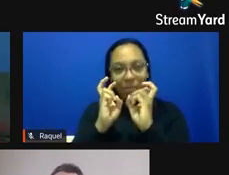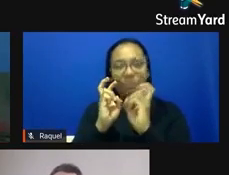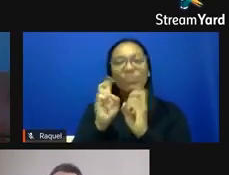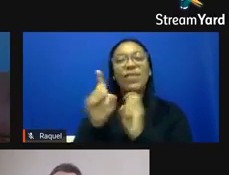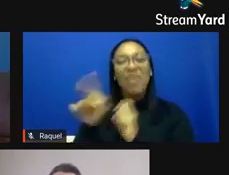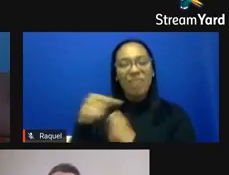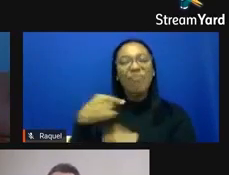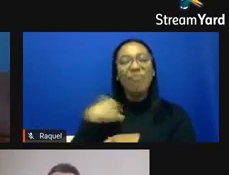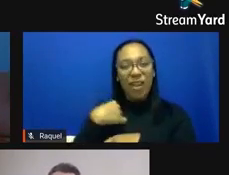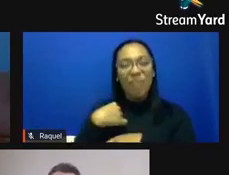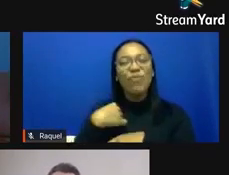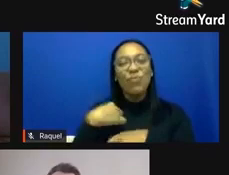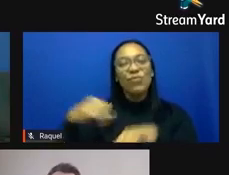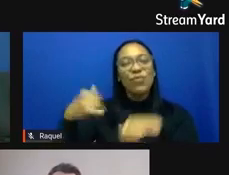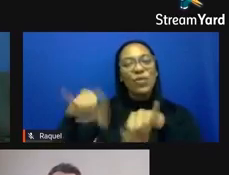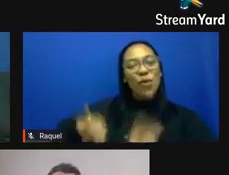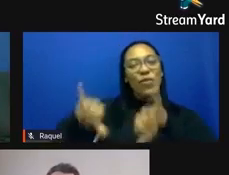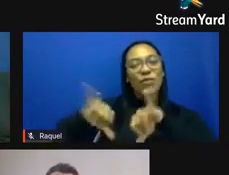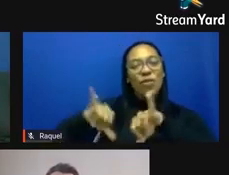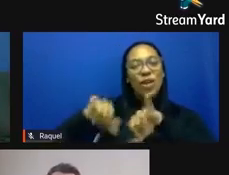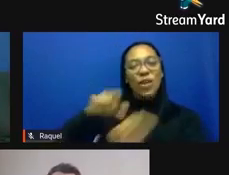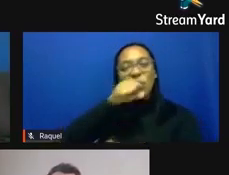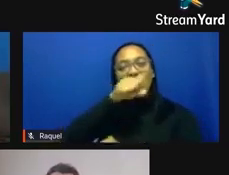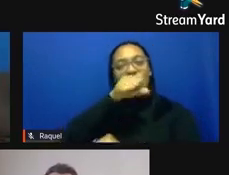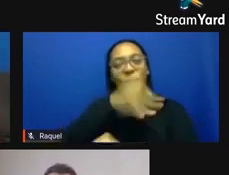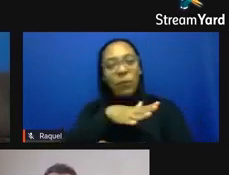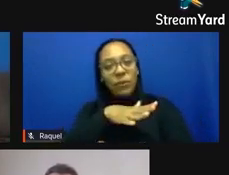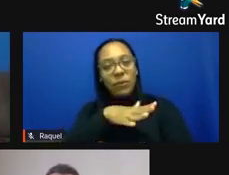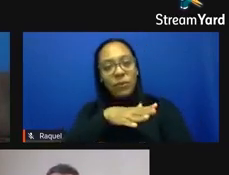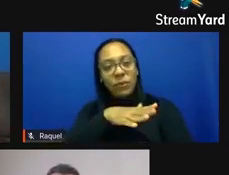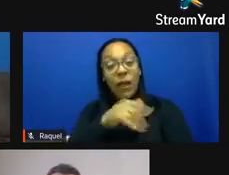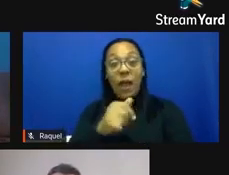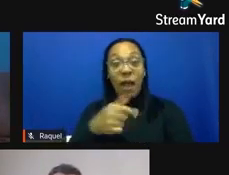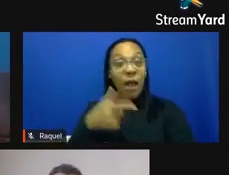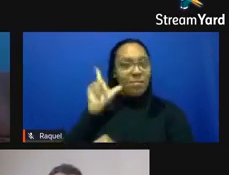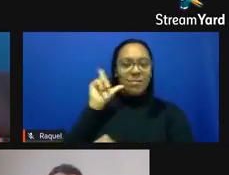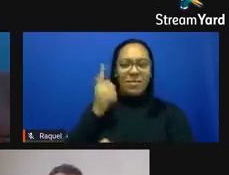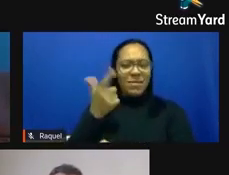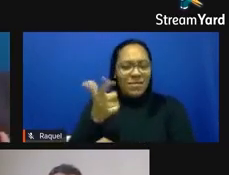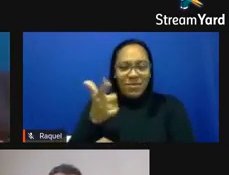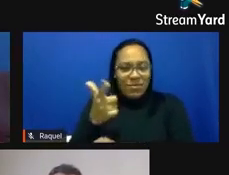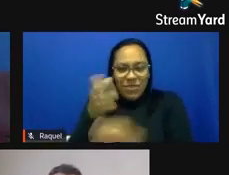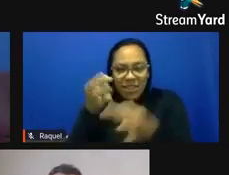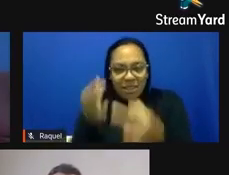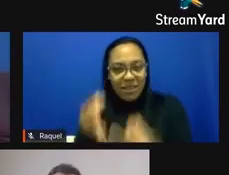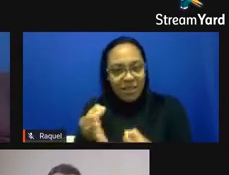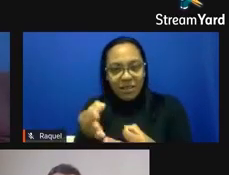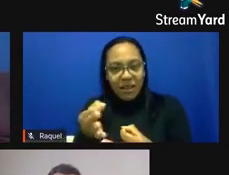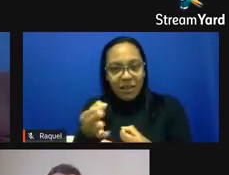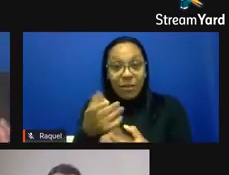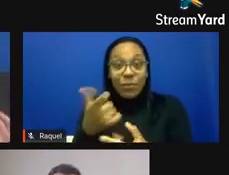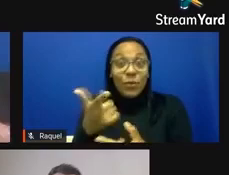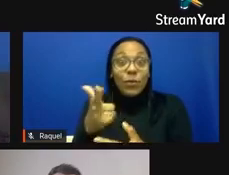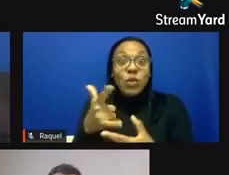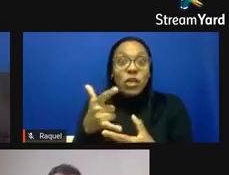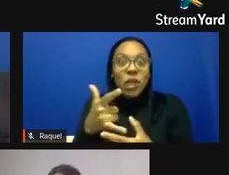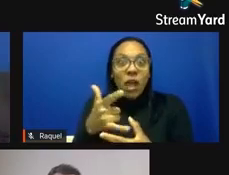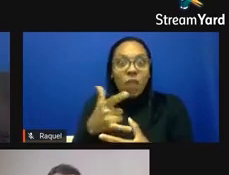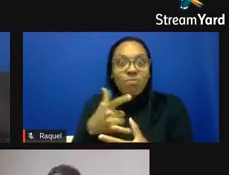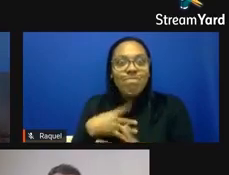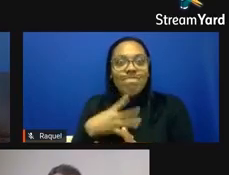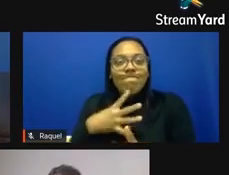de abuso, que talvez até então ela não tinha certeza, né? Ou talvez não tivesse coragem para falar sobre esse